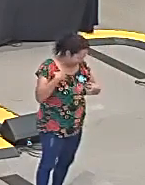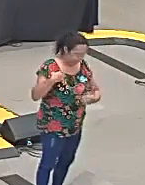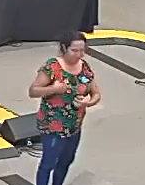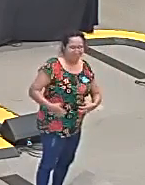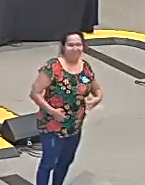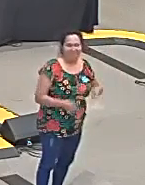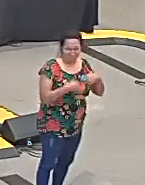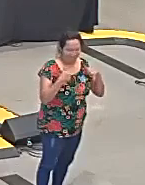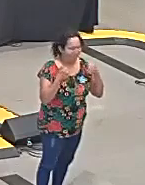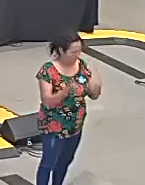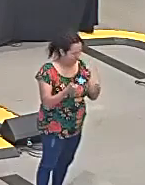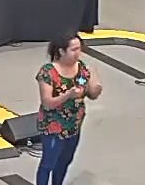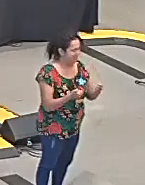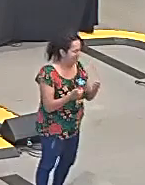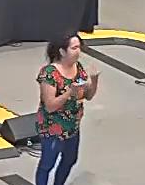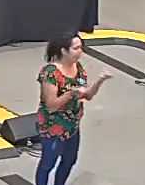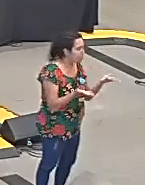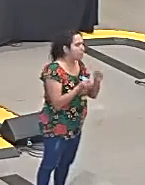florida.